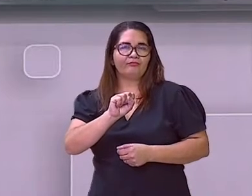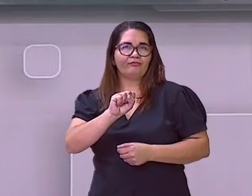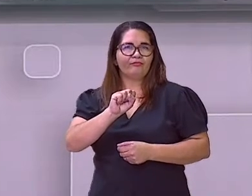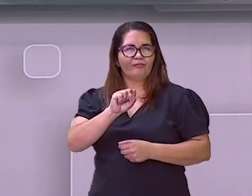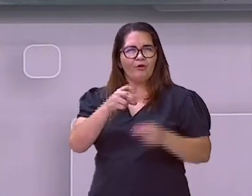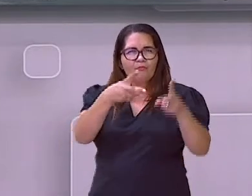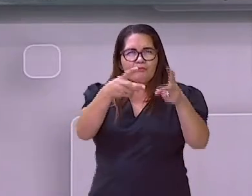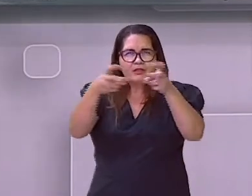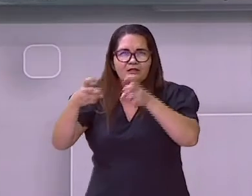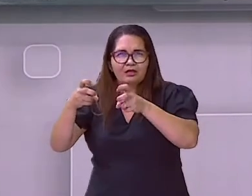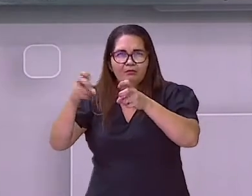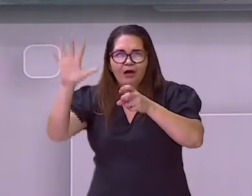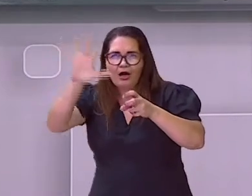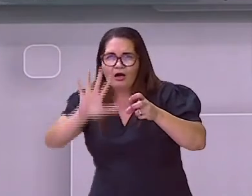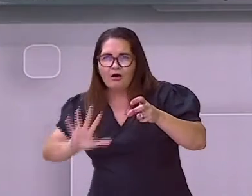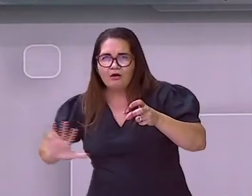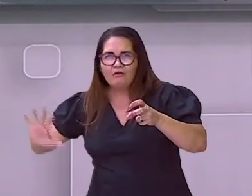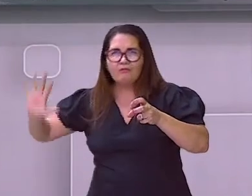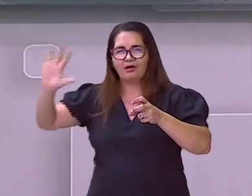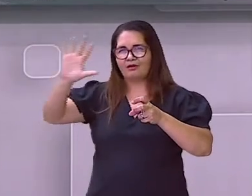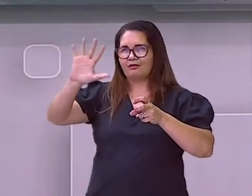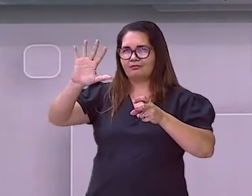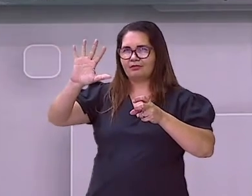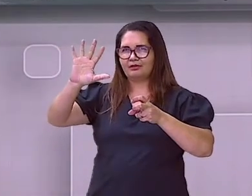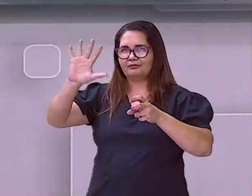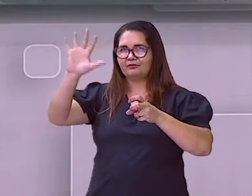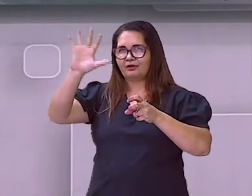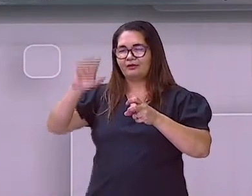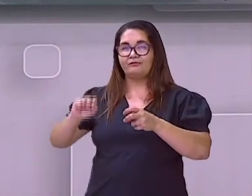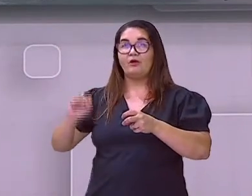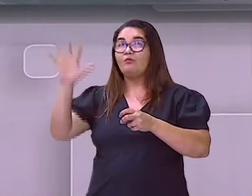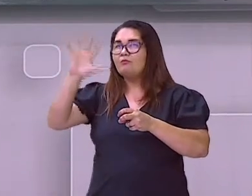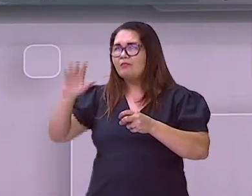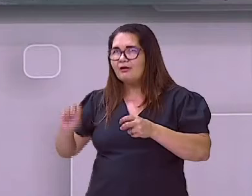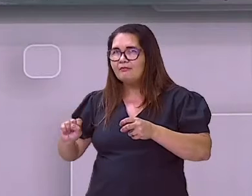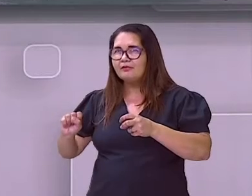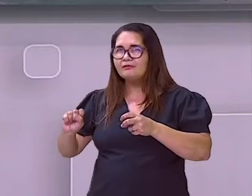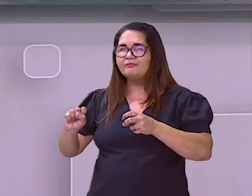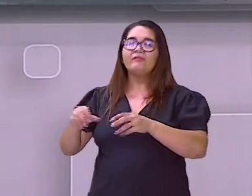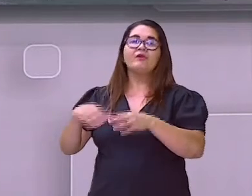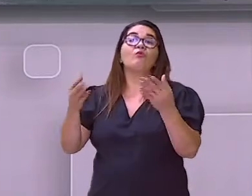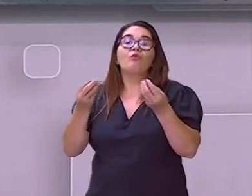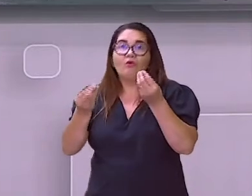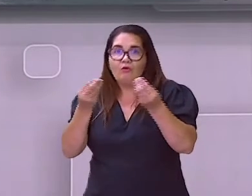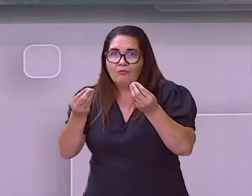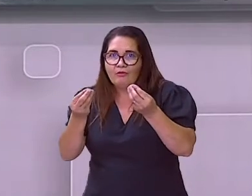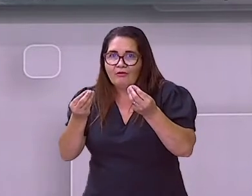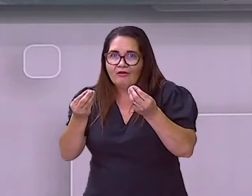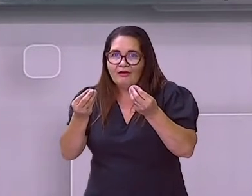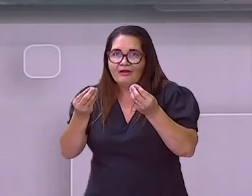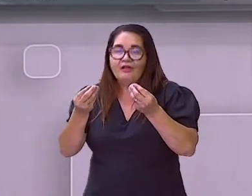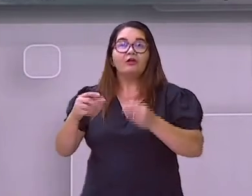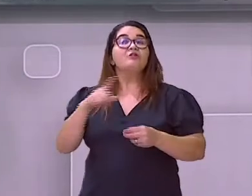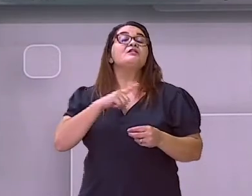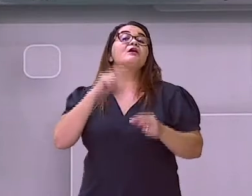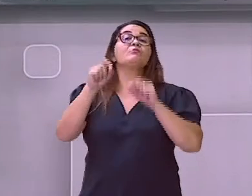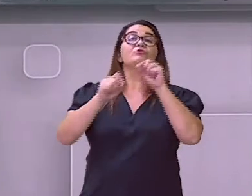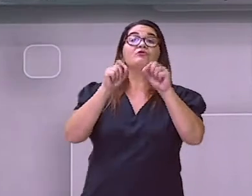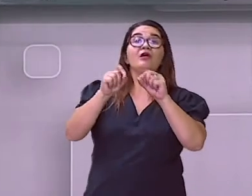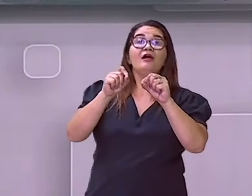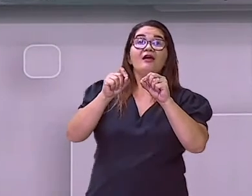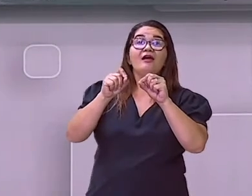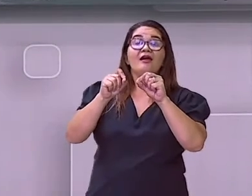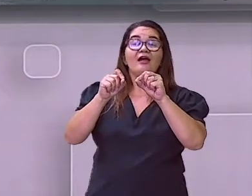Ele é cortado pelos principais paralelos. Veja bem, nós temos aqui, ó, linha